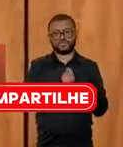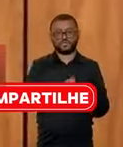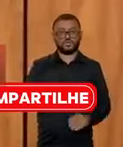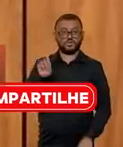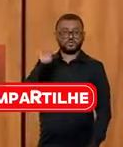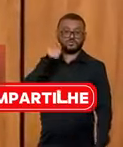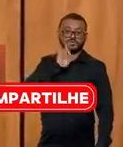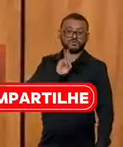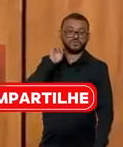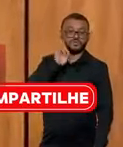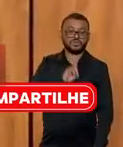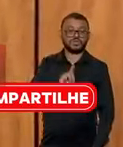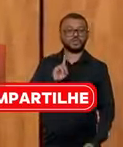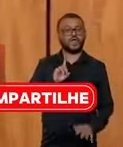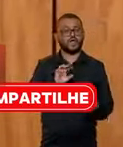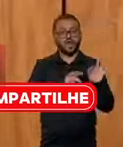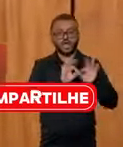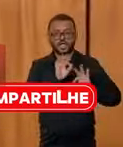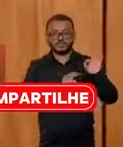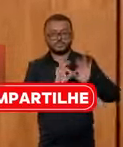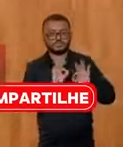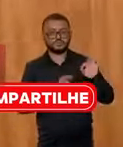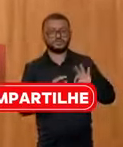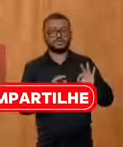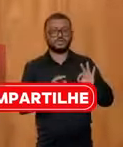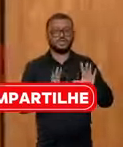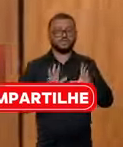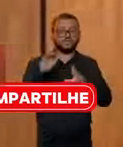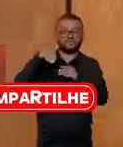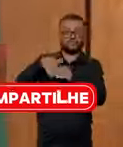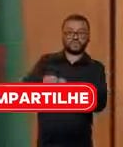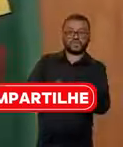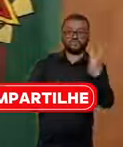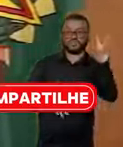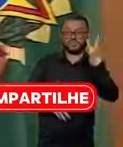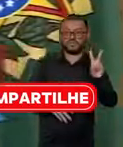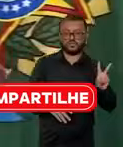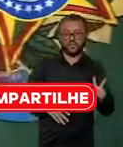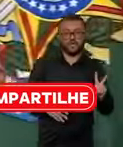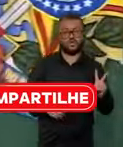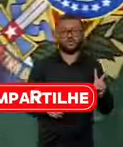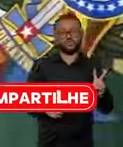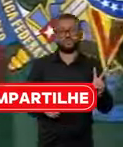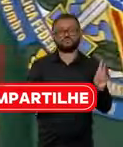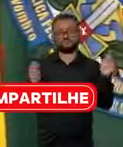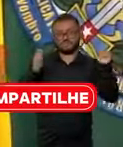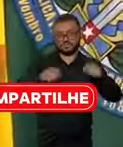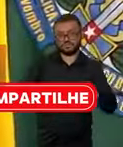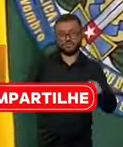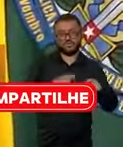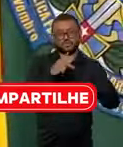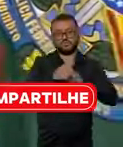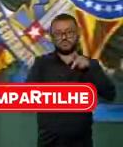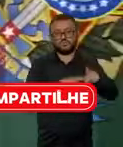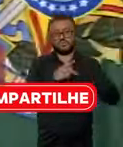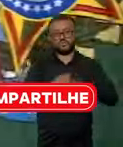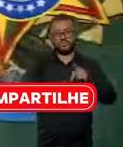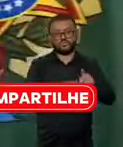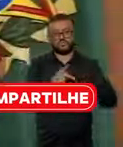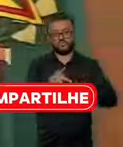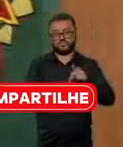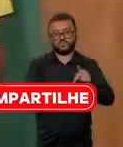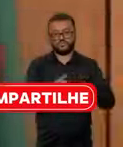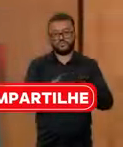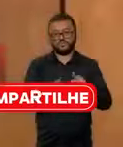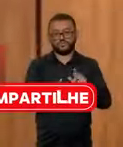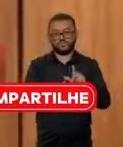tirem as sanções e a Venezuela possa voltar a receber de volta o povo que está deixando a Venezuela